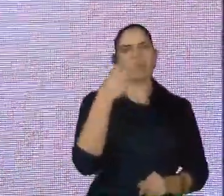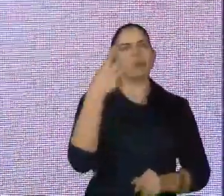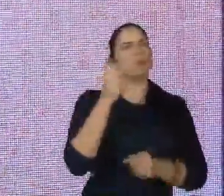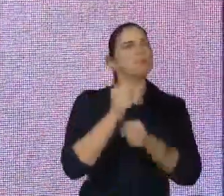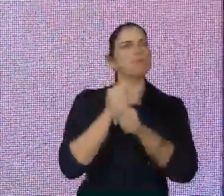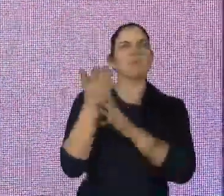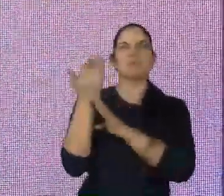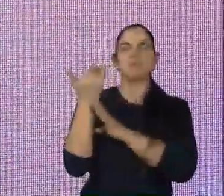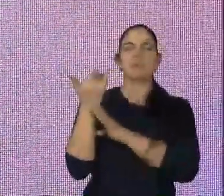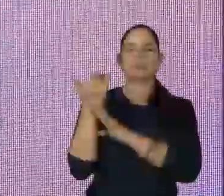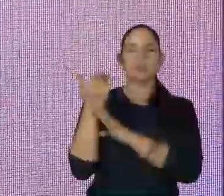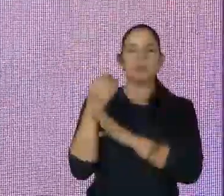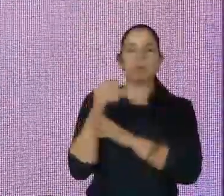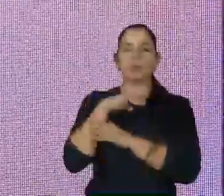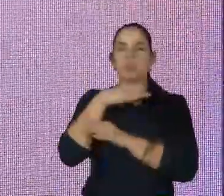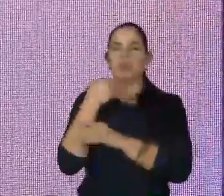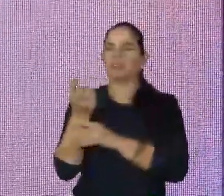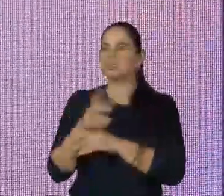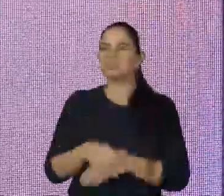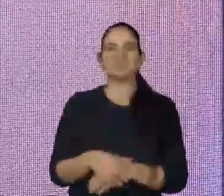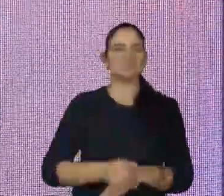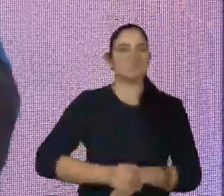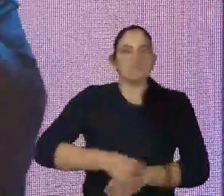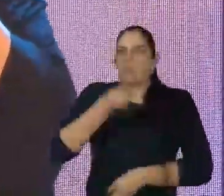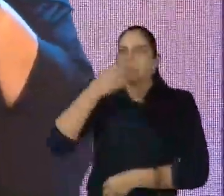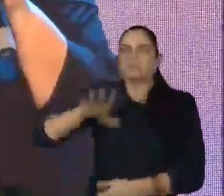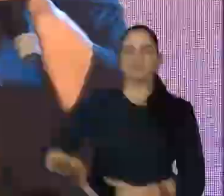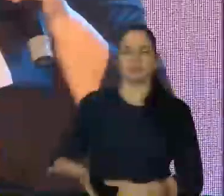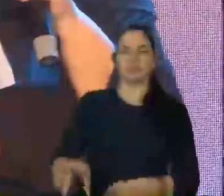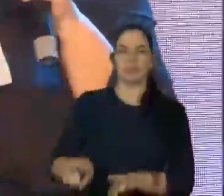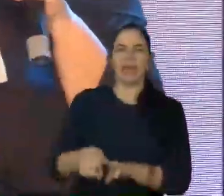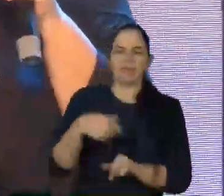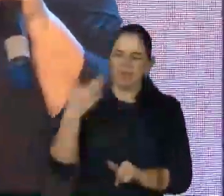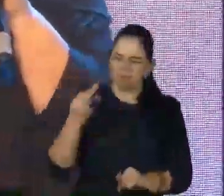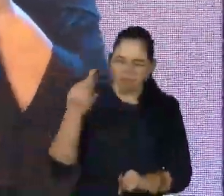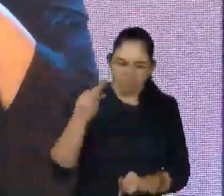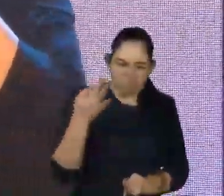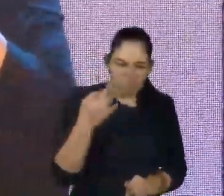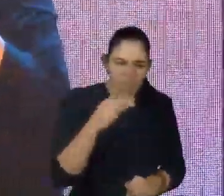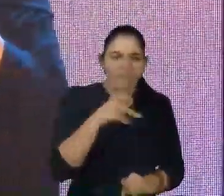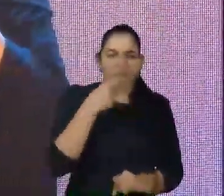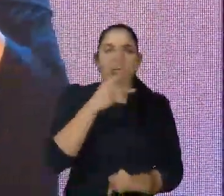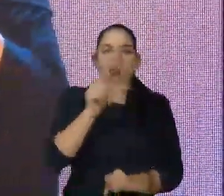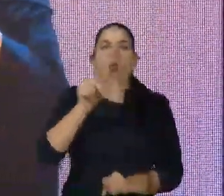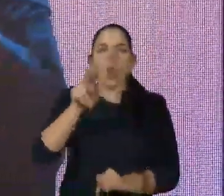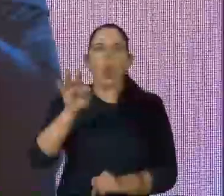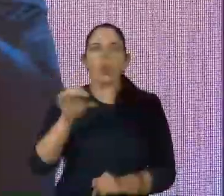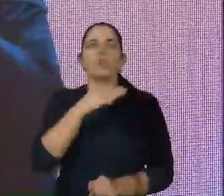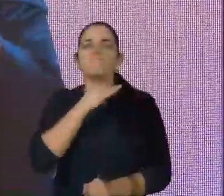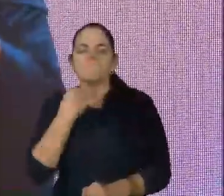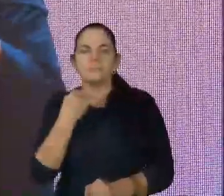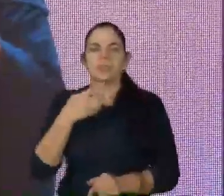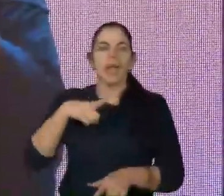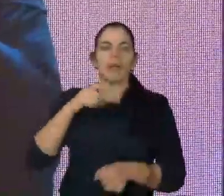atrás, de uma morte muito estúpida. E aquela dor dilacerante, chamada luto, não